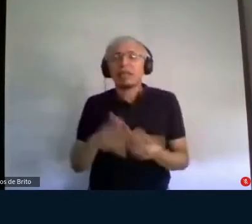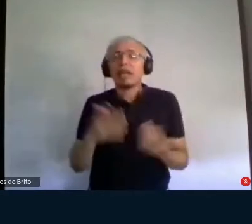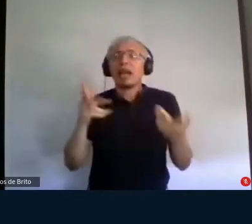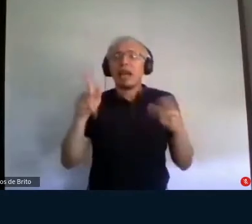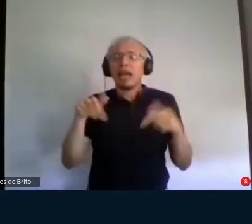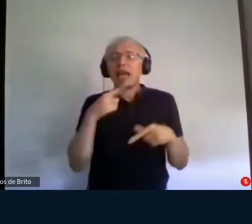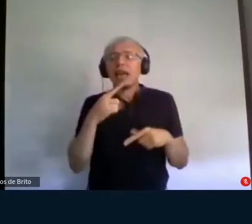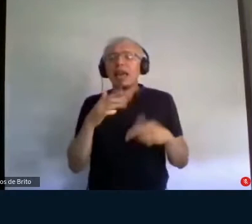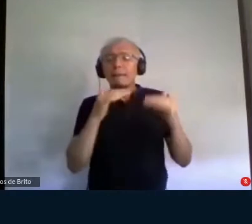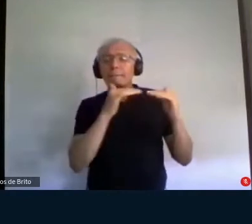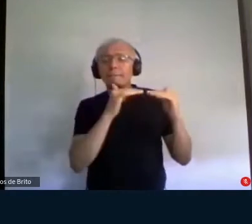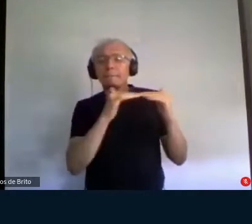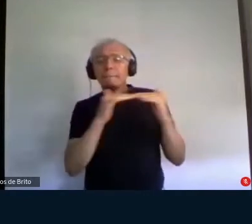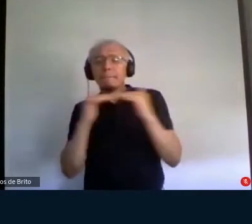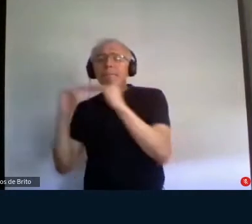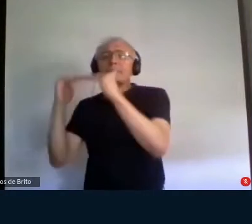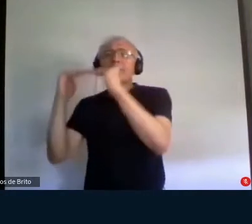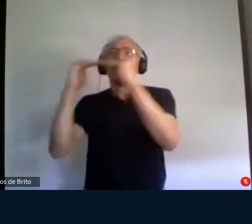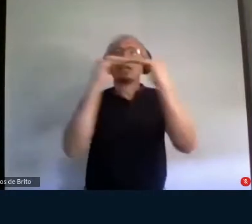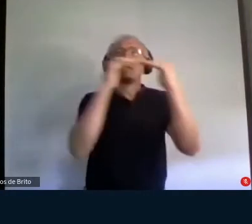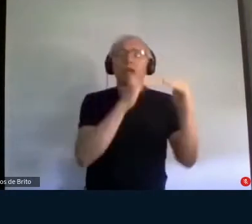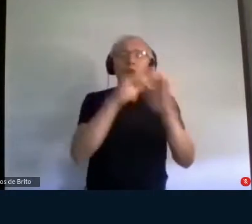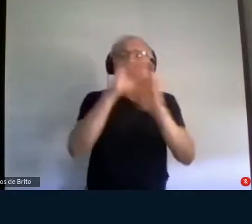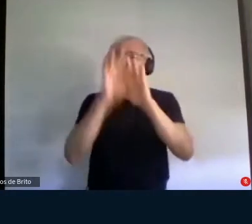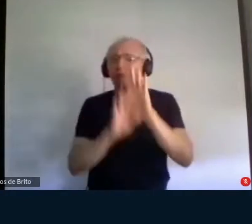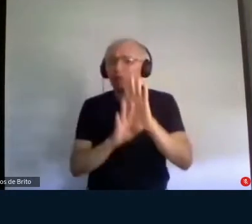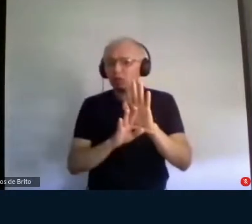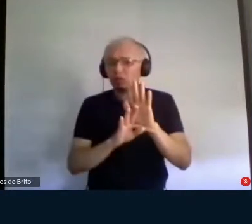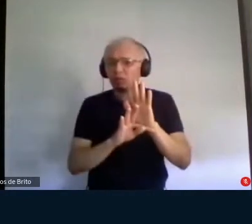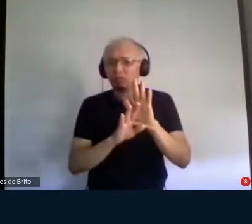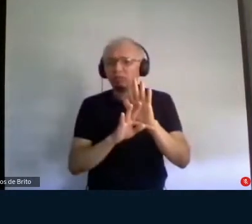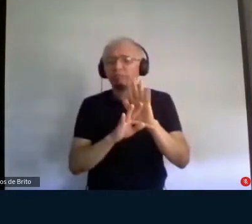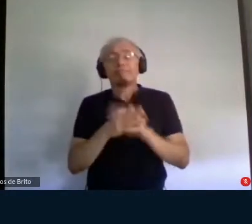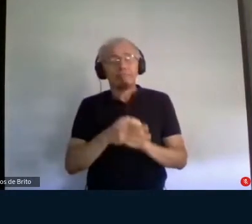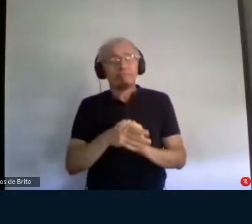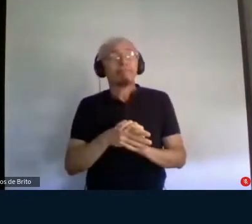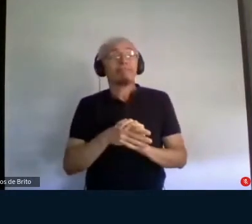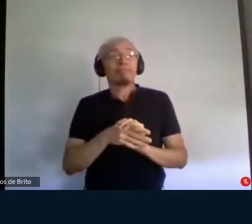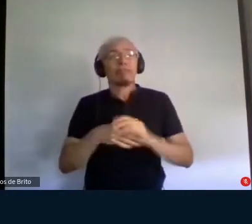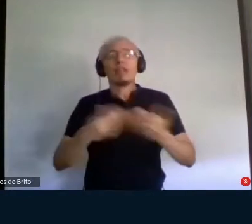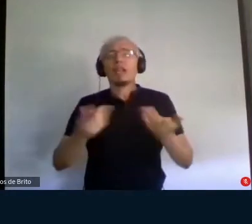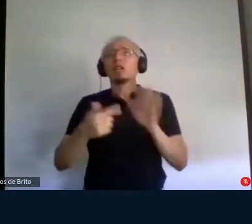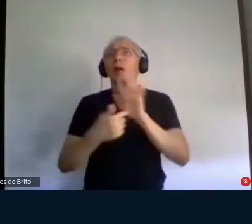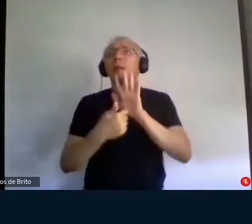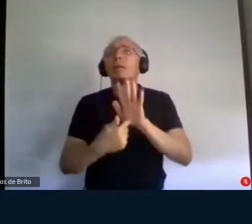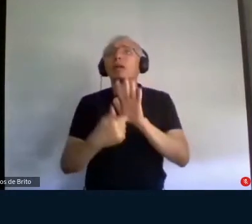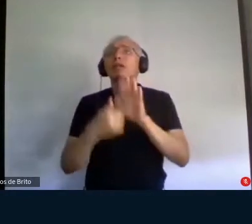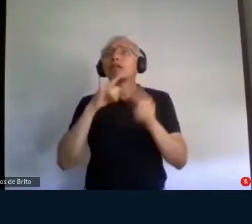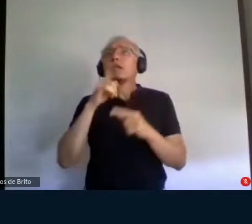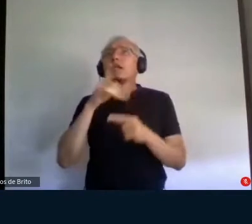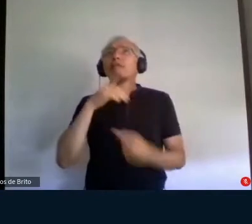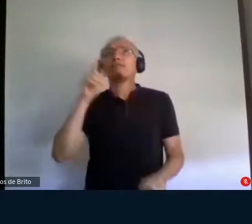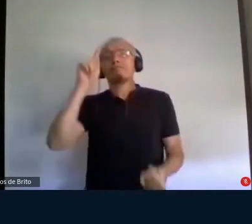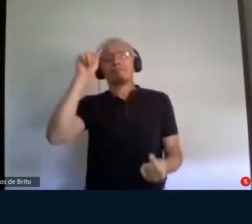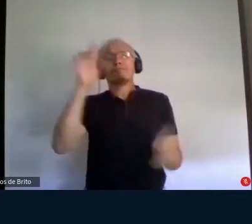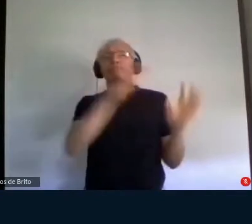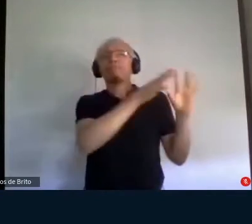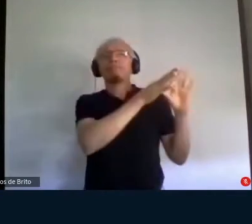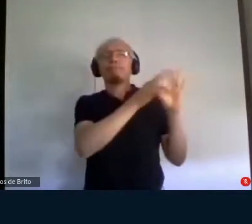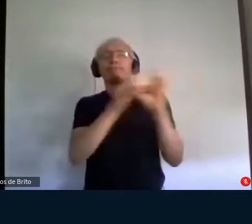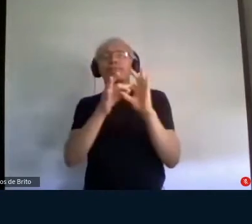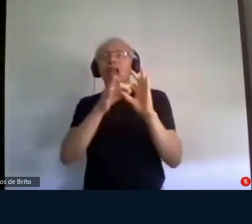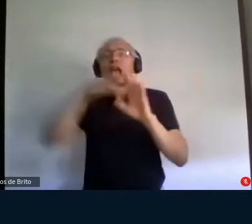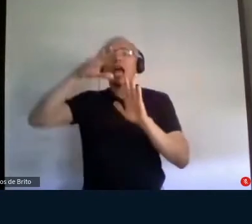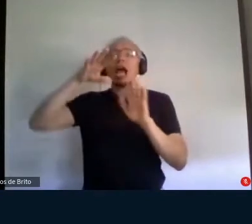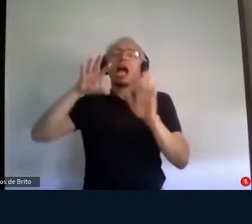homogeneidade, da padronização. No final das contas, isso simplesmente mostra uma coerência relacionada à forma